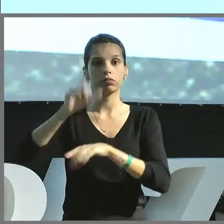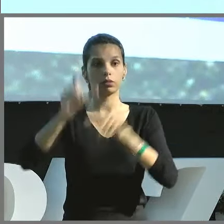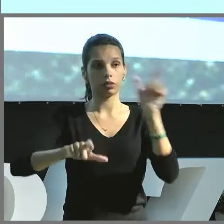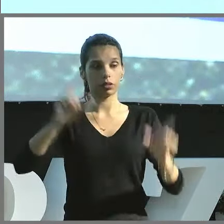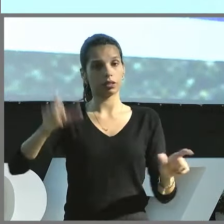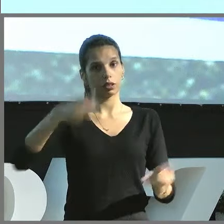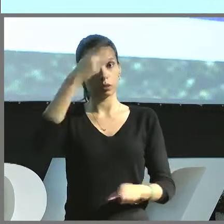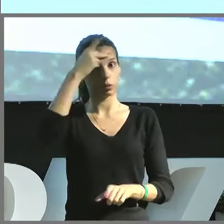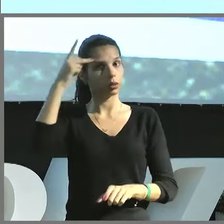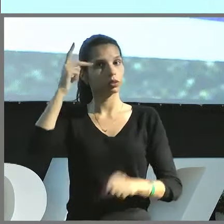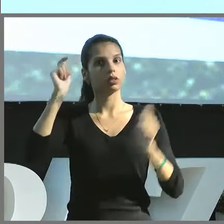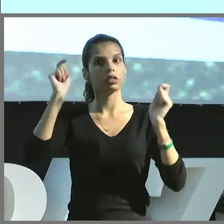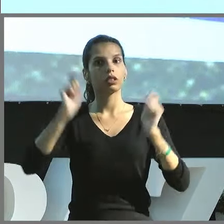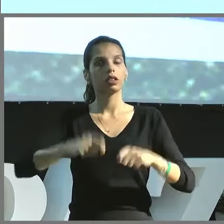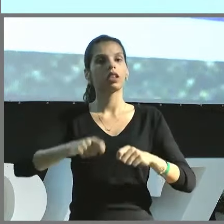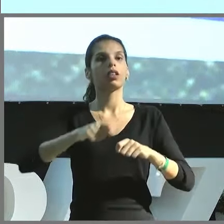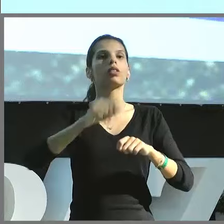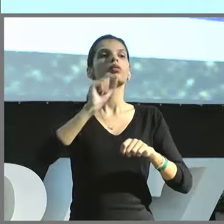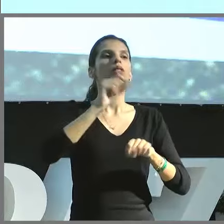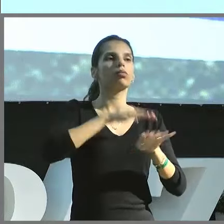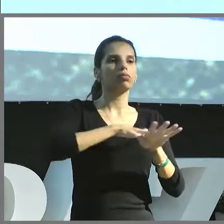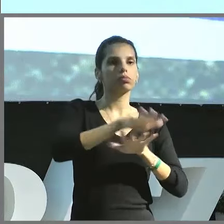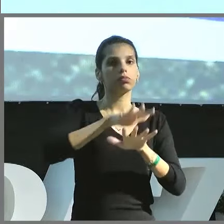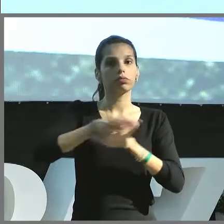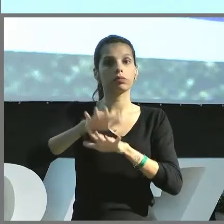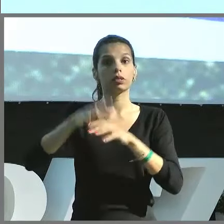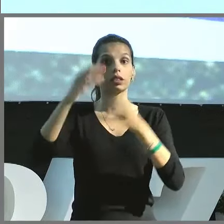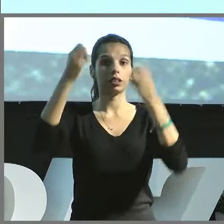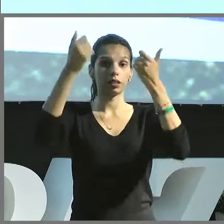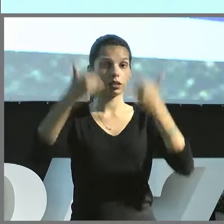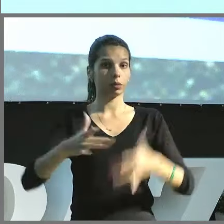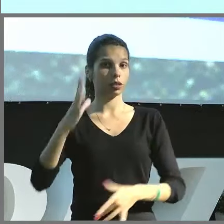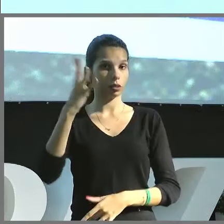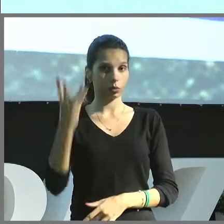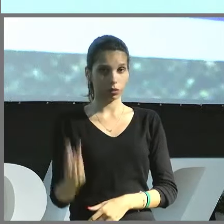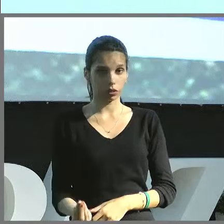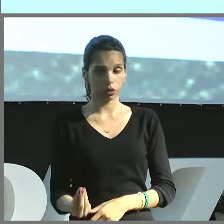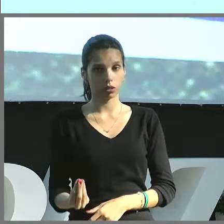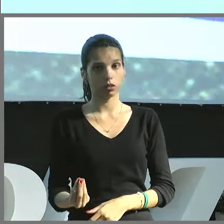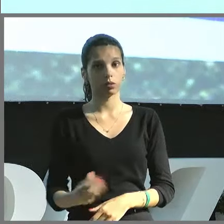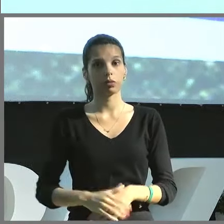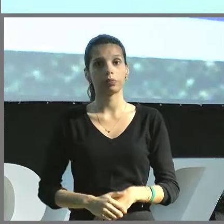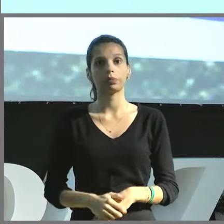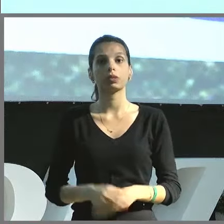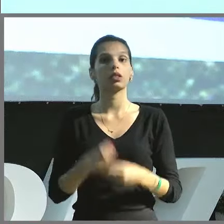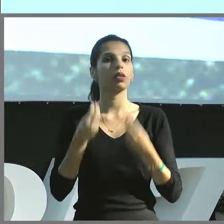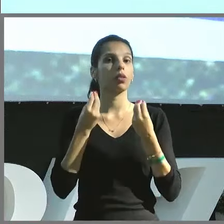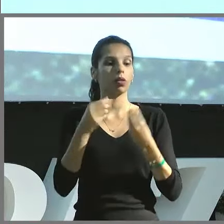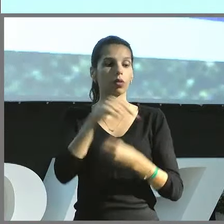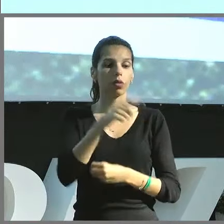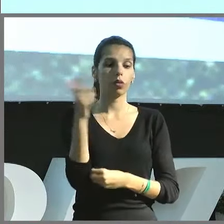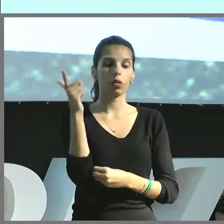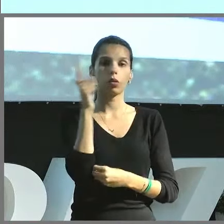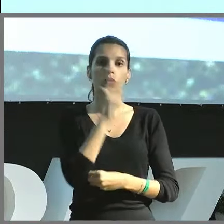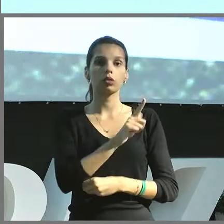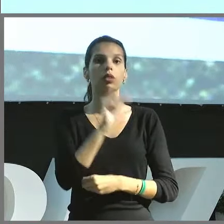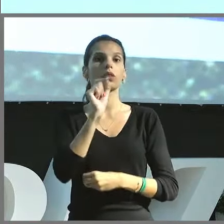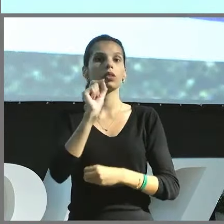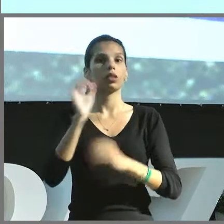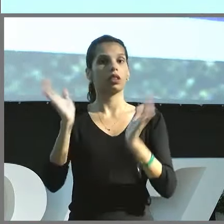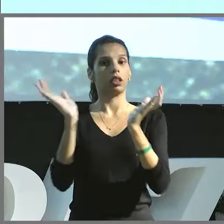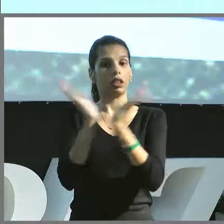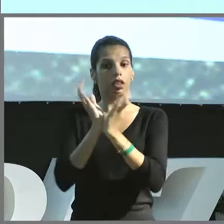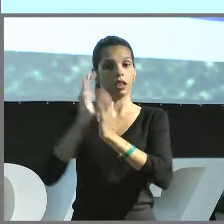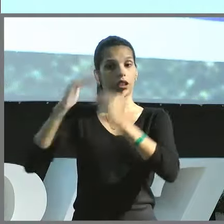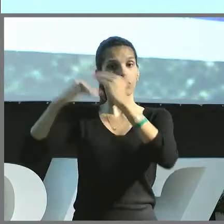humano e penetrar nas entranhas do mundo espiritual? Quando acolhe o jovem que entra em convulsão